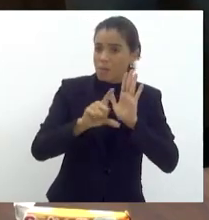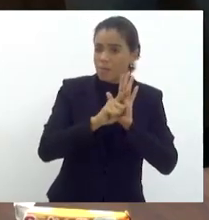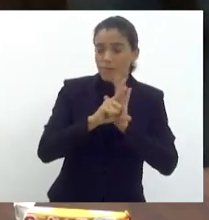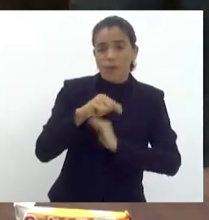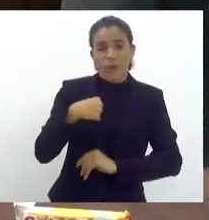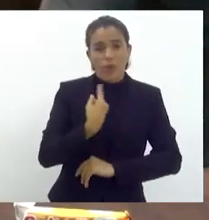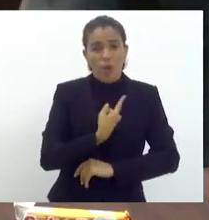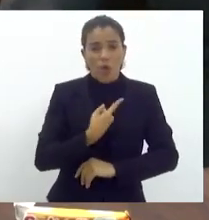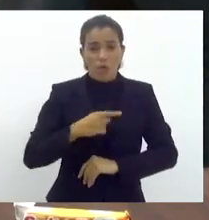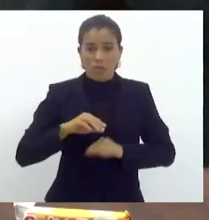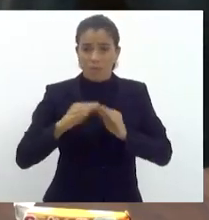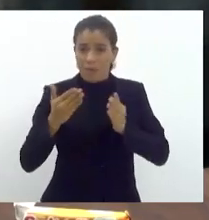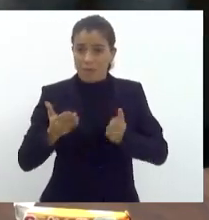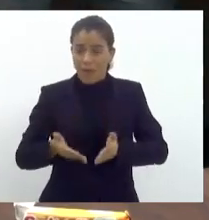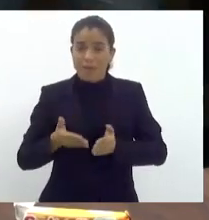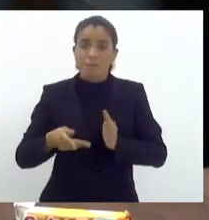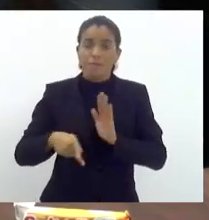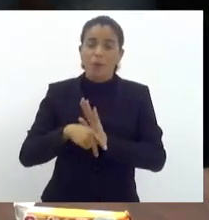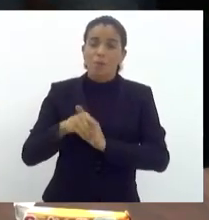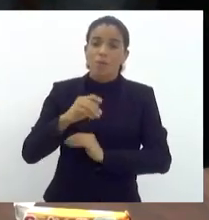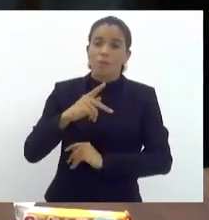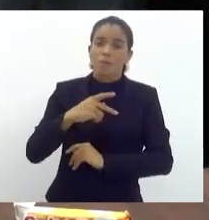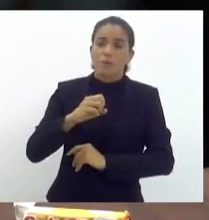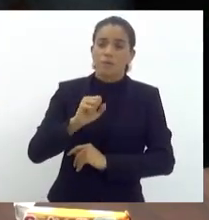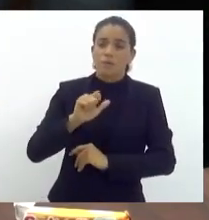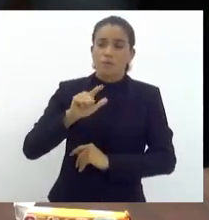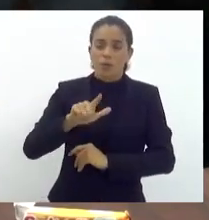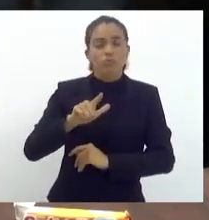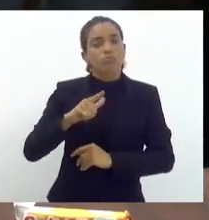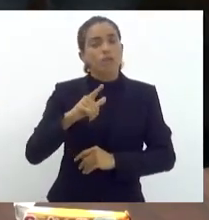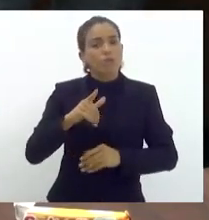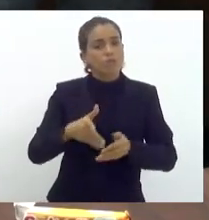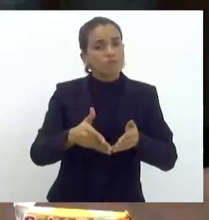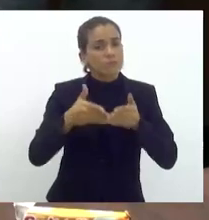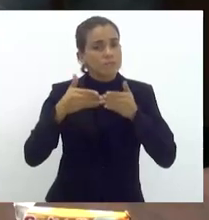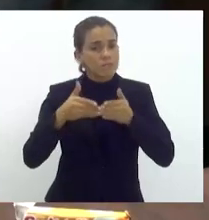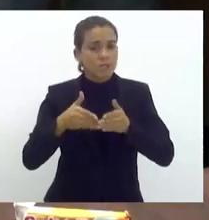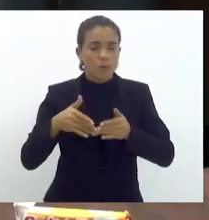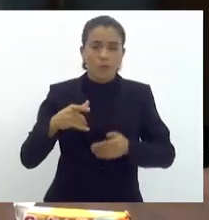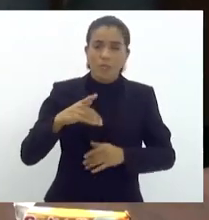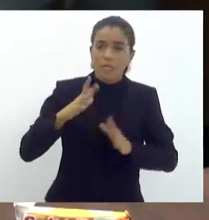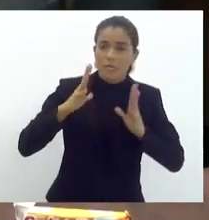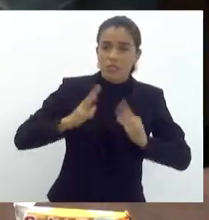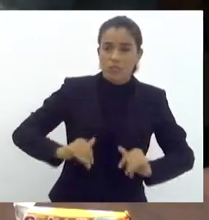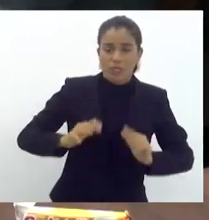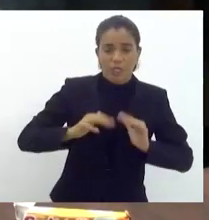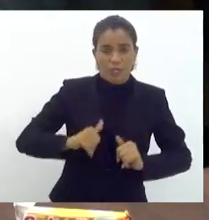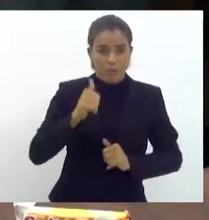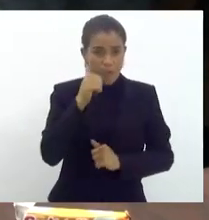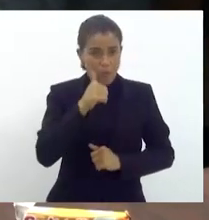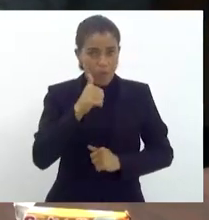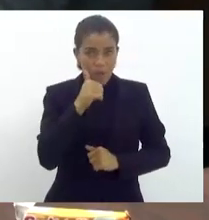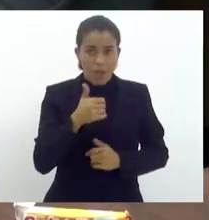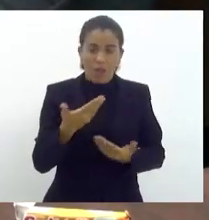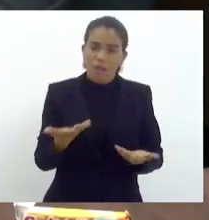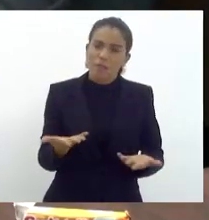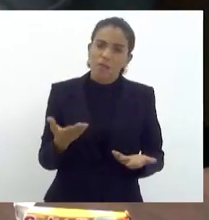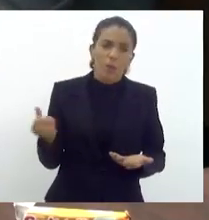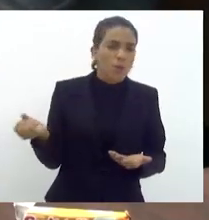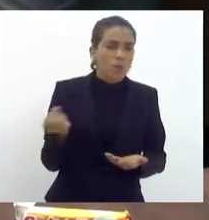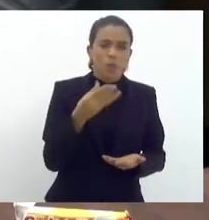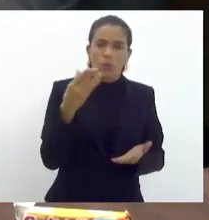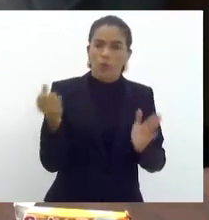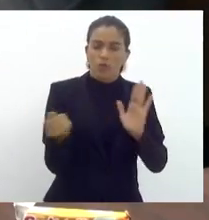nossa bancada do pessoal fez de prevenção para item de higiênico para mulheres ou seja isso é um novo Marco